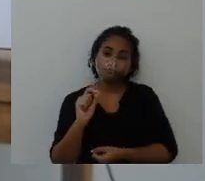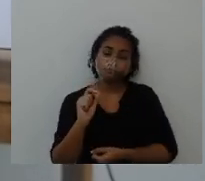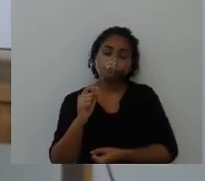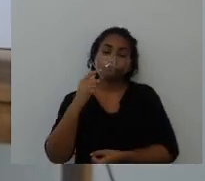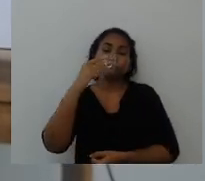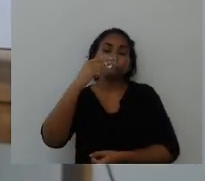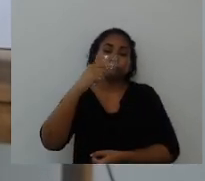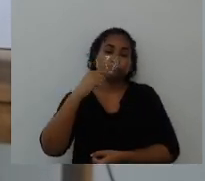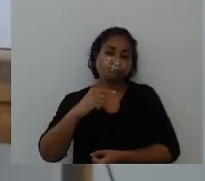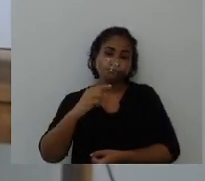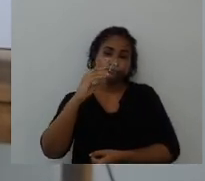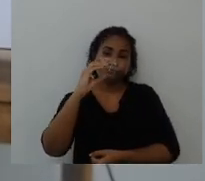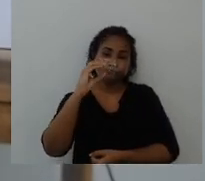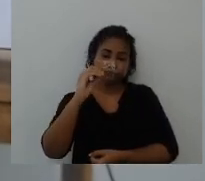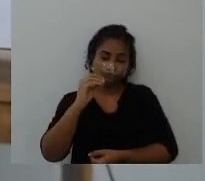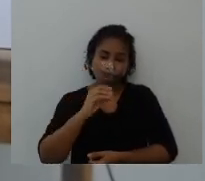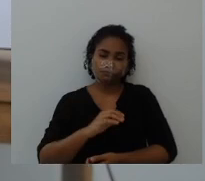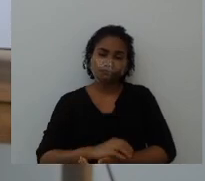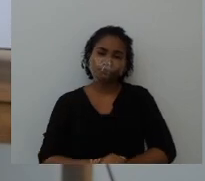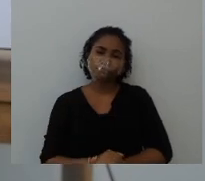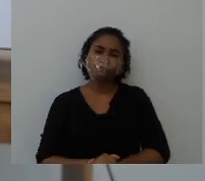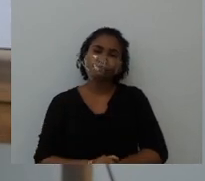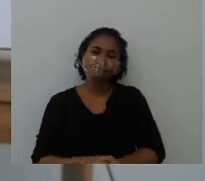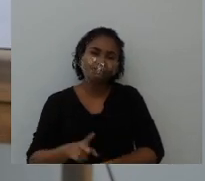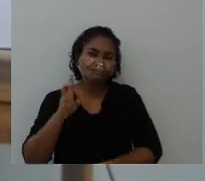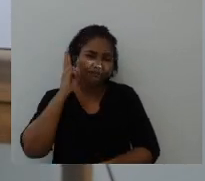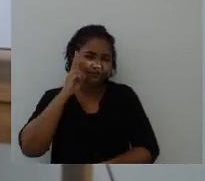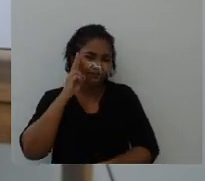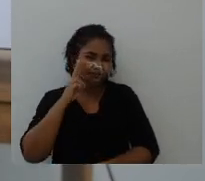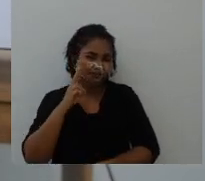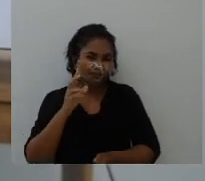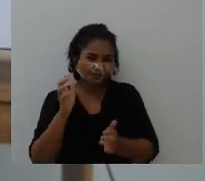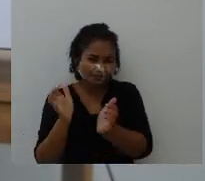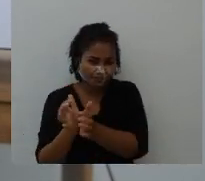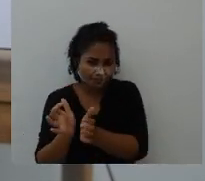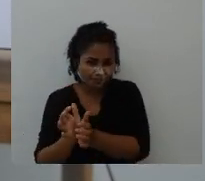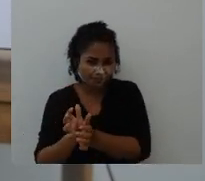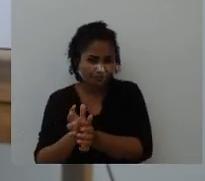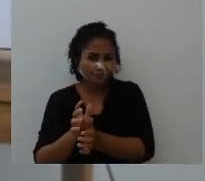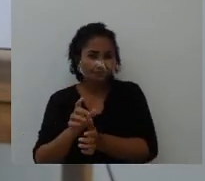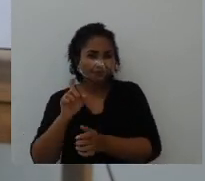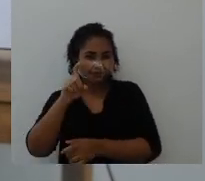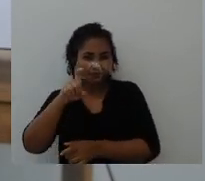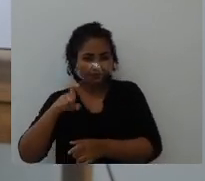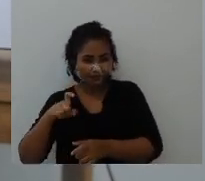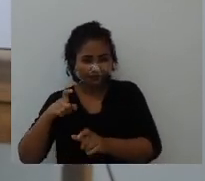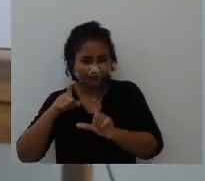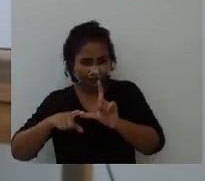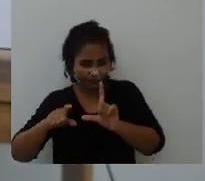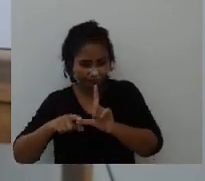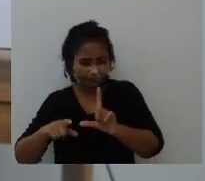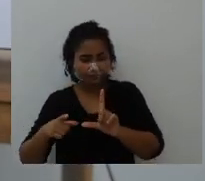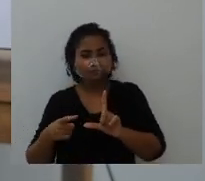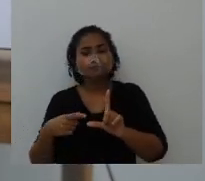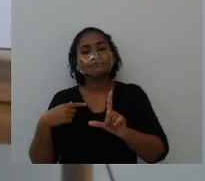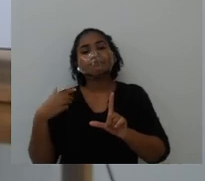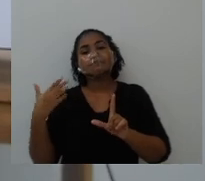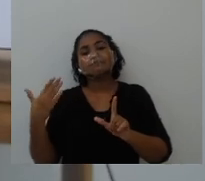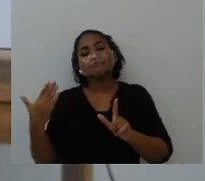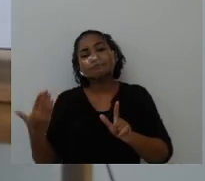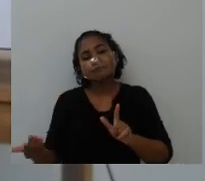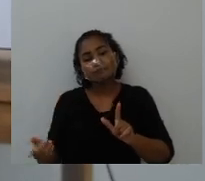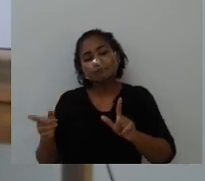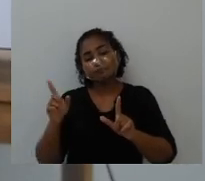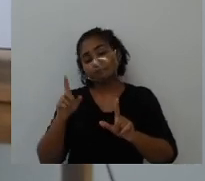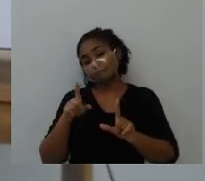delas iguais a zero. Então, ó, tá lembrado daquela componente x que eu acabei de citar para você? Olha ela aí. Essa componente